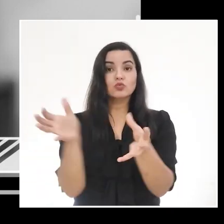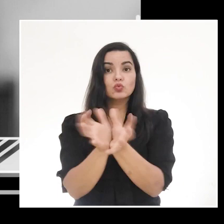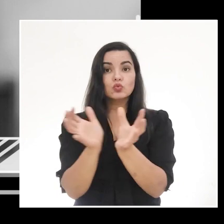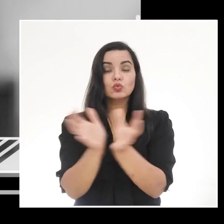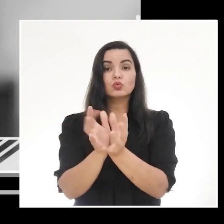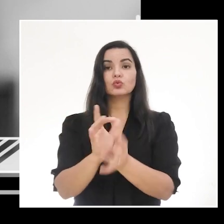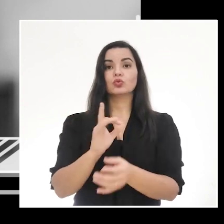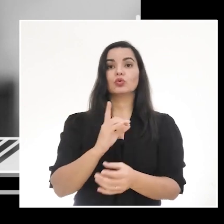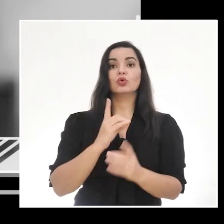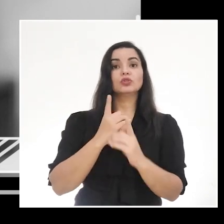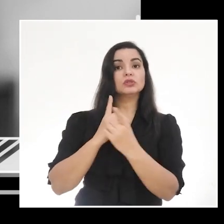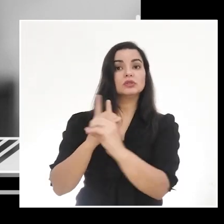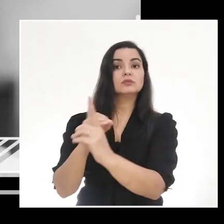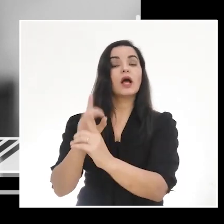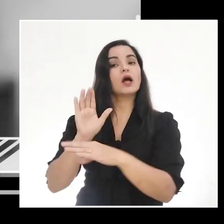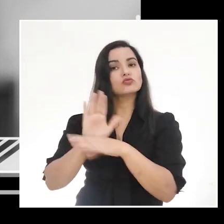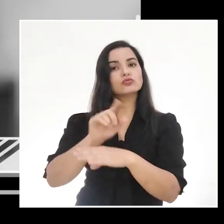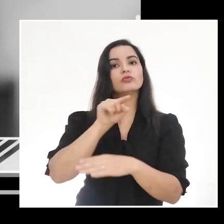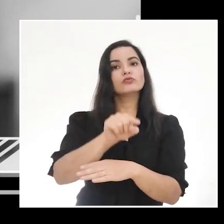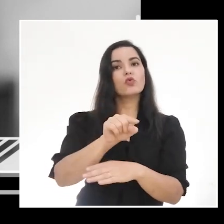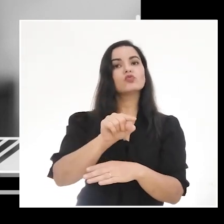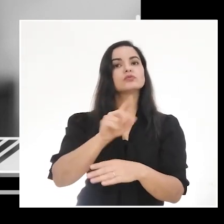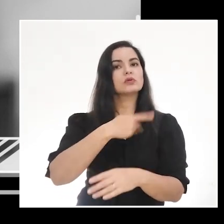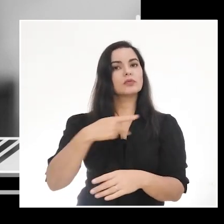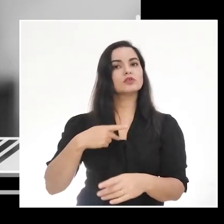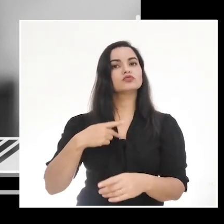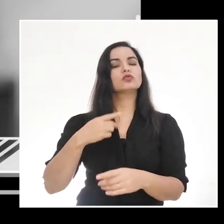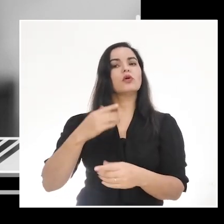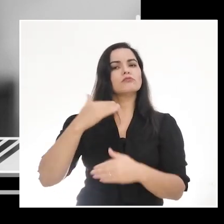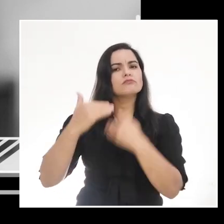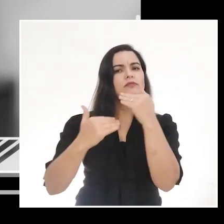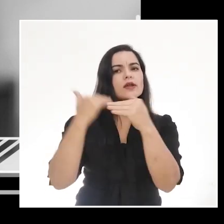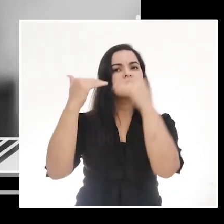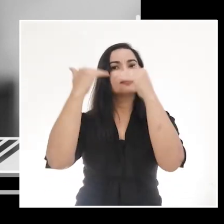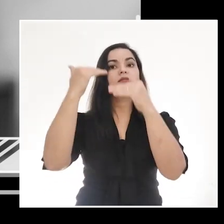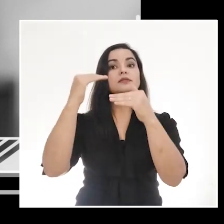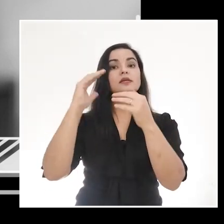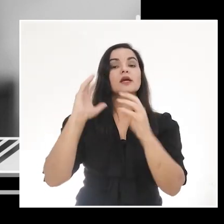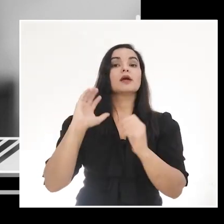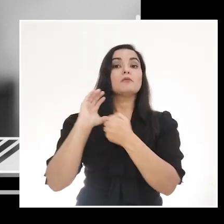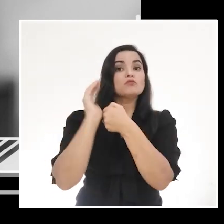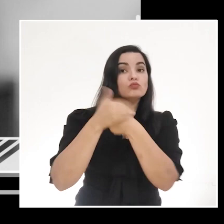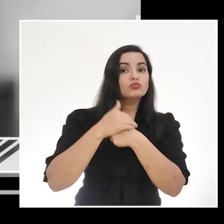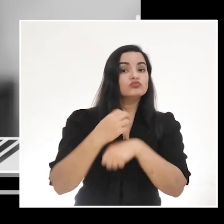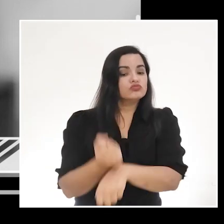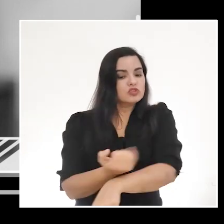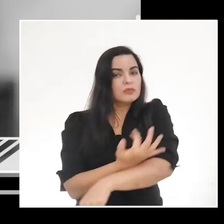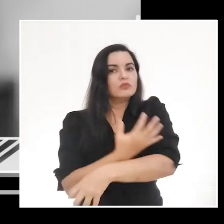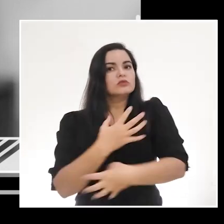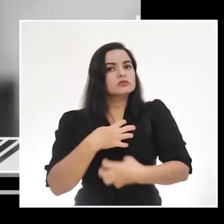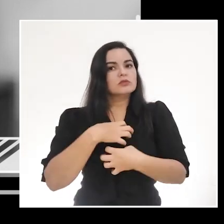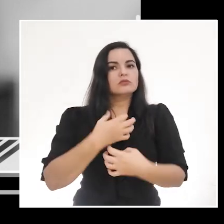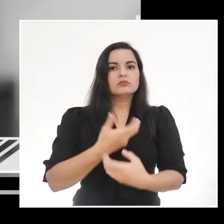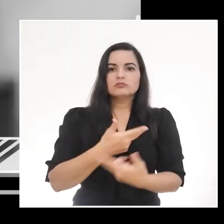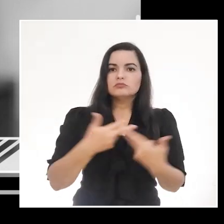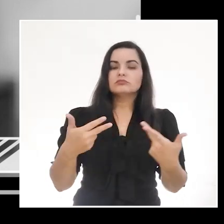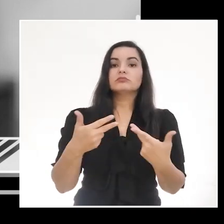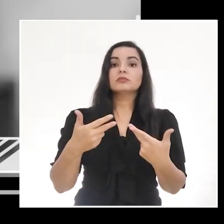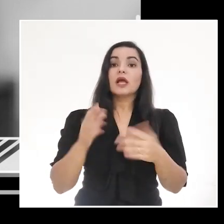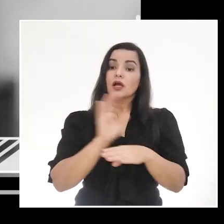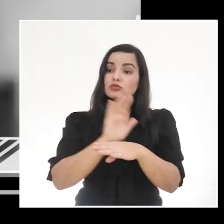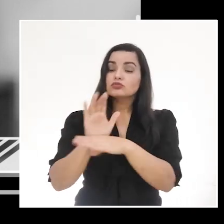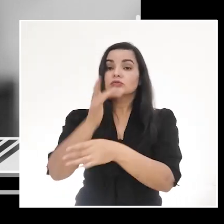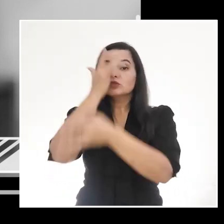ambiente de confiança, que deve ser um ambiente construído num grupo de discipulado, irá ajudar você a crescer, proteger